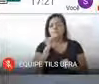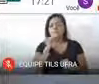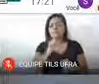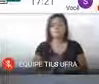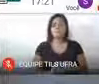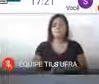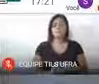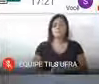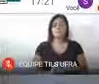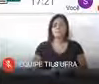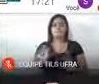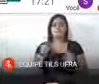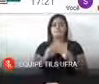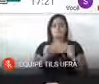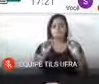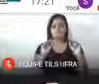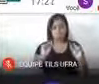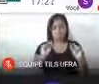Velho, de religião